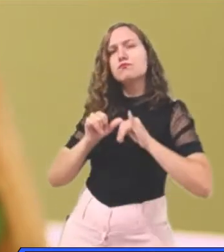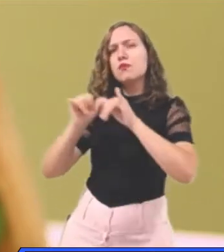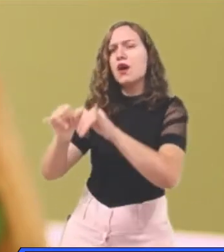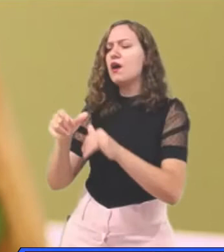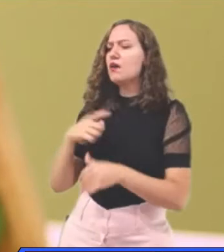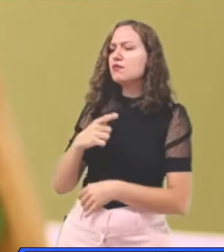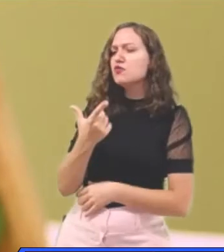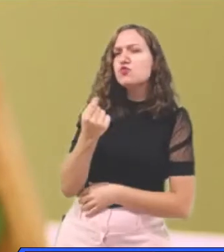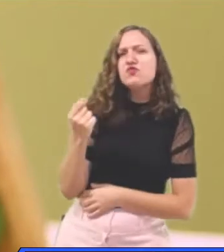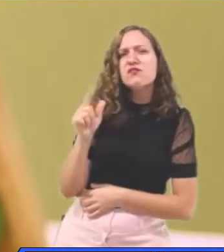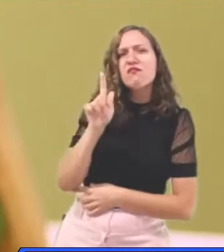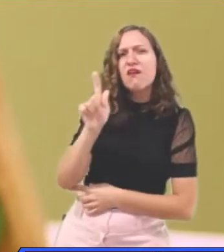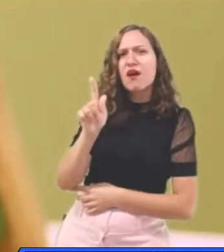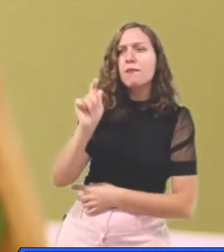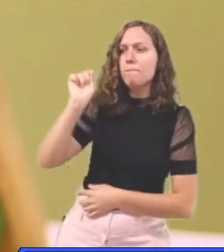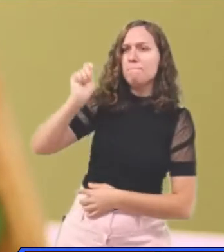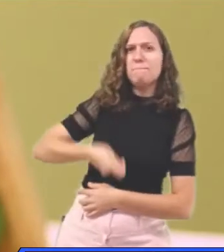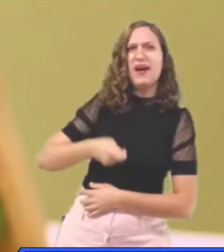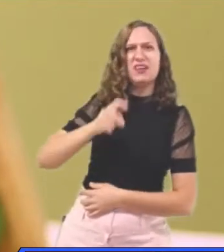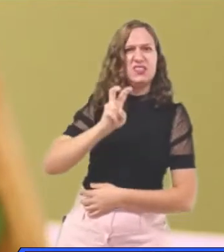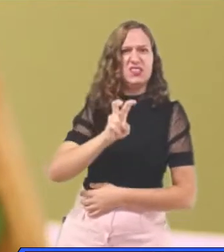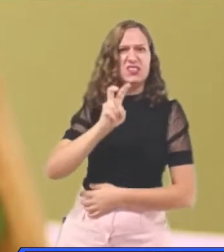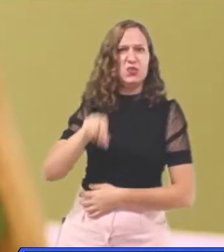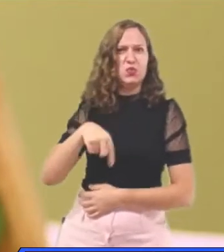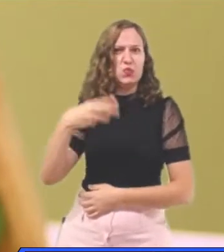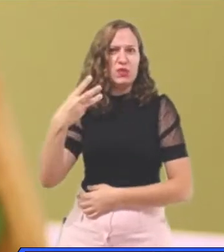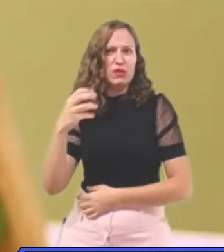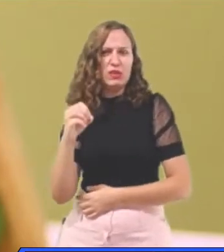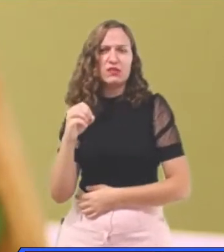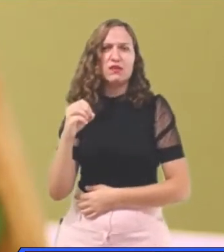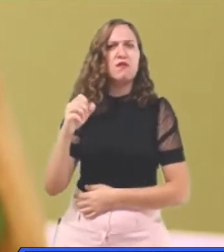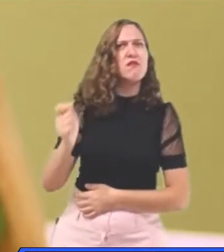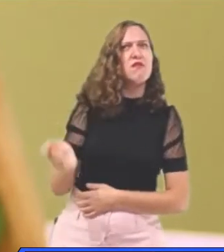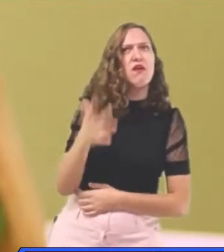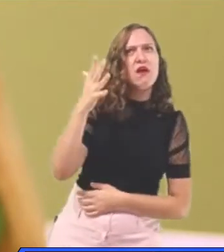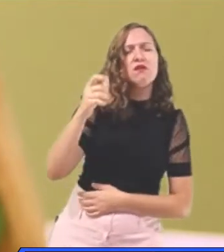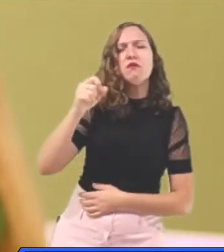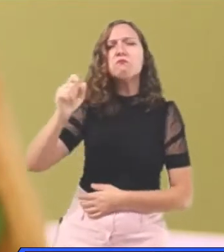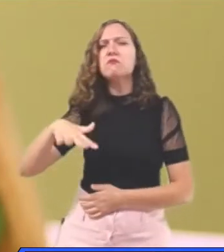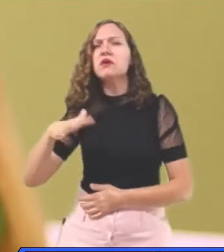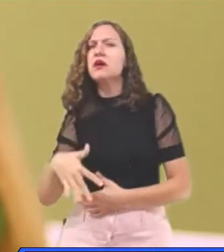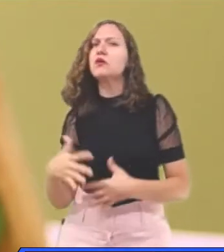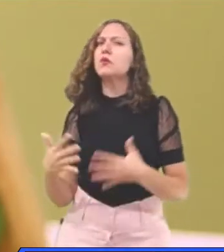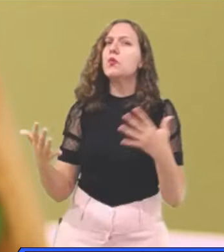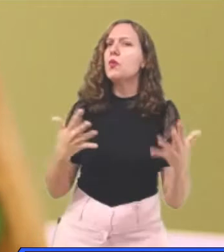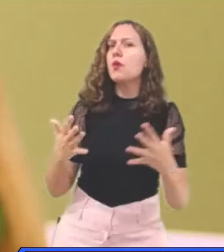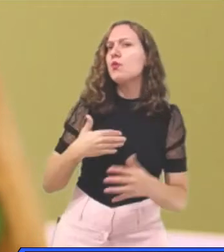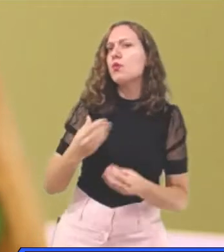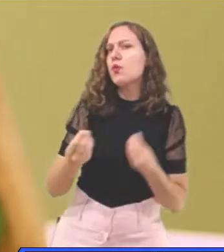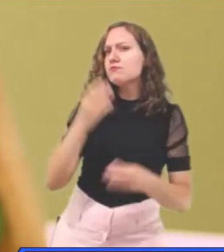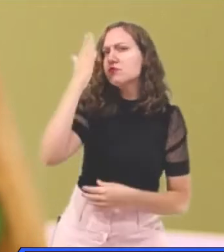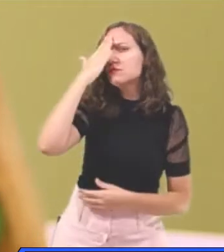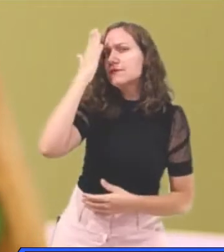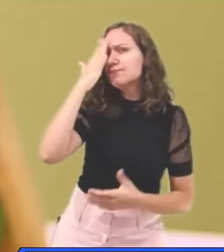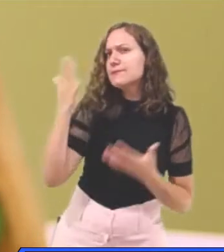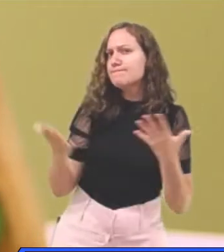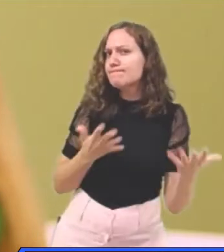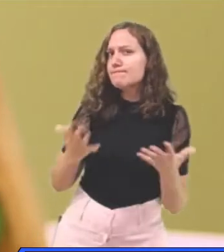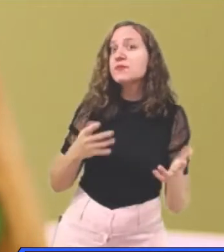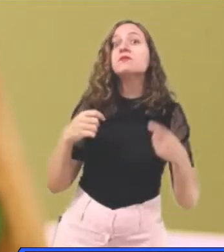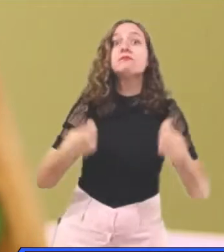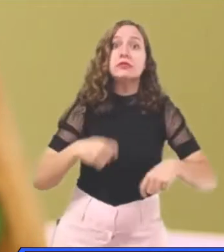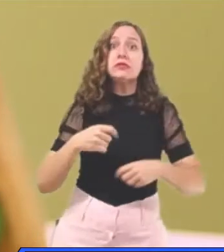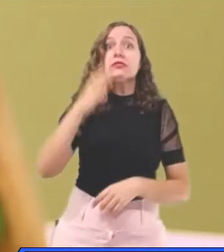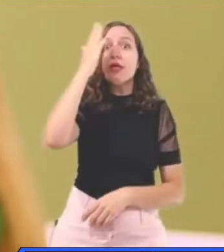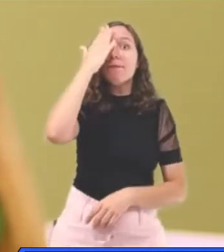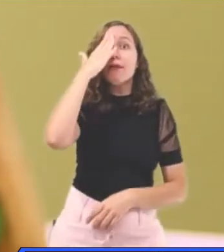de R$ 5,30. Tá caro? Tá barato? Como é que a gente vai saber? Precisamos saber o preço do